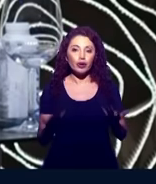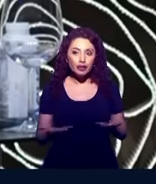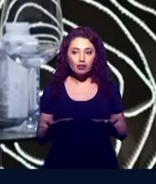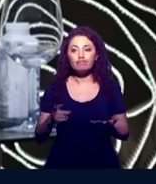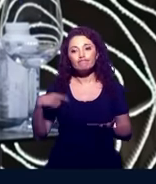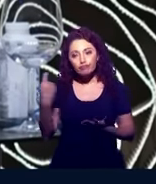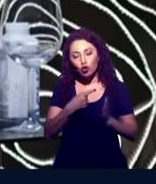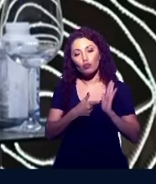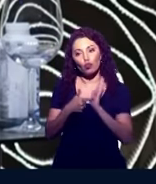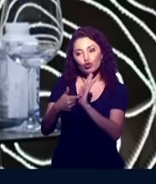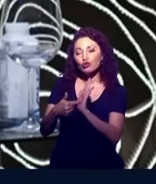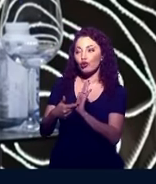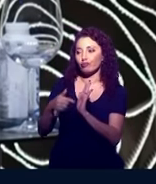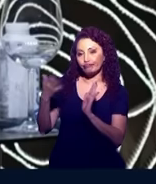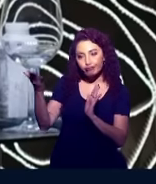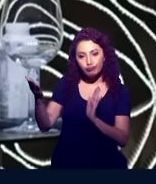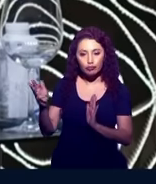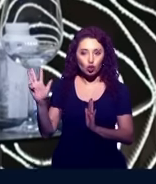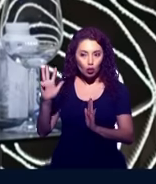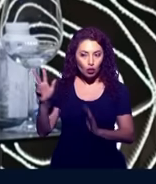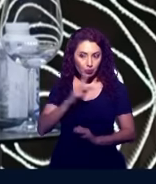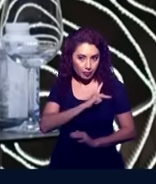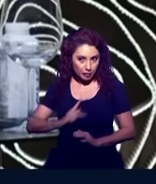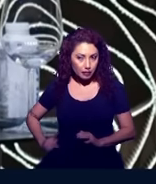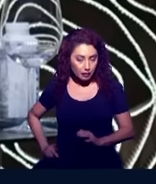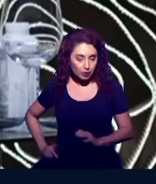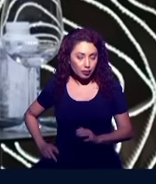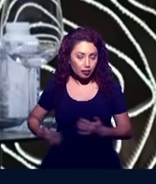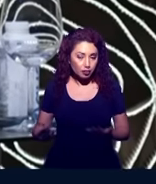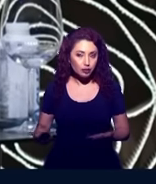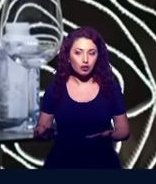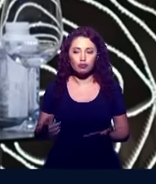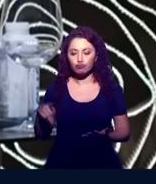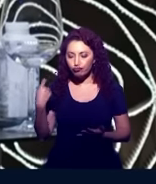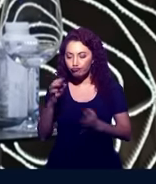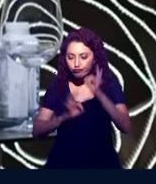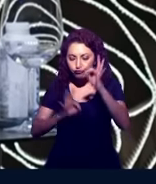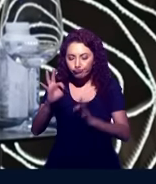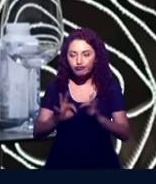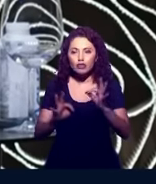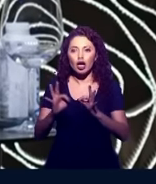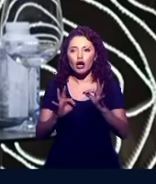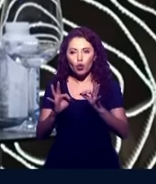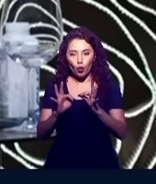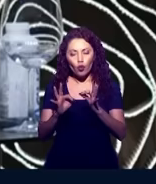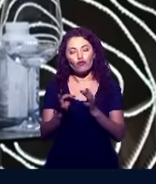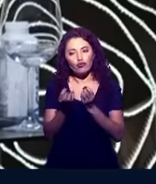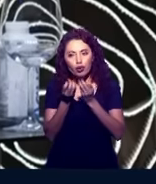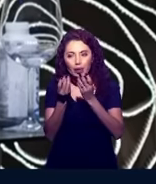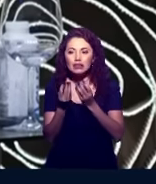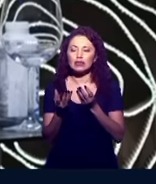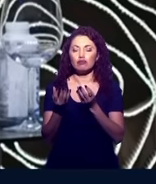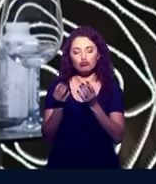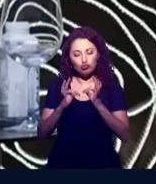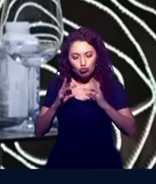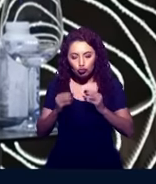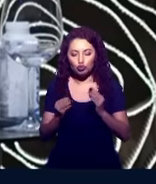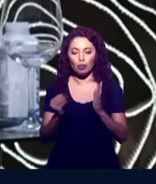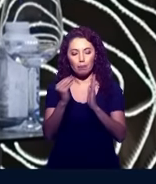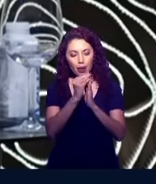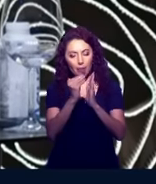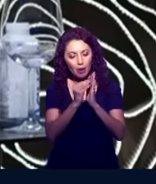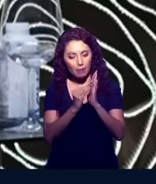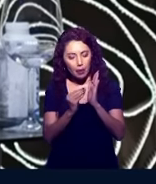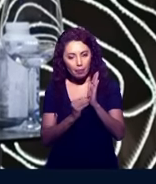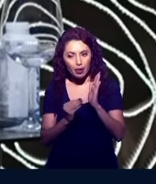da república então foi esses dados que foram levados ao presidente da república que tentou inclusive